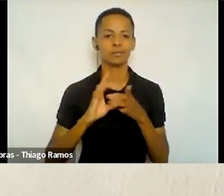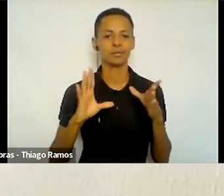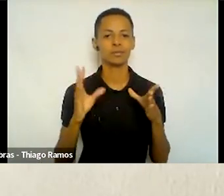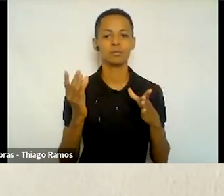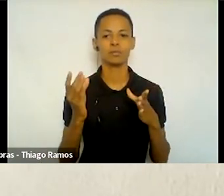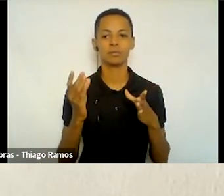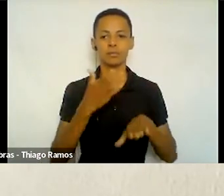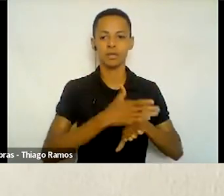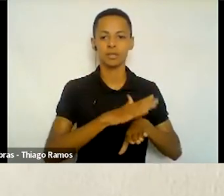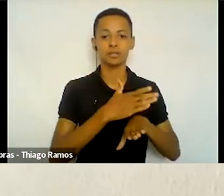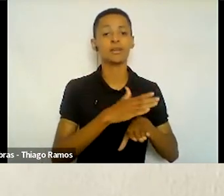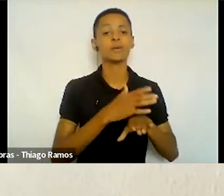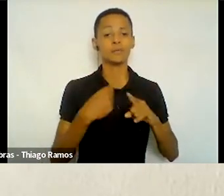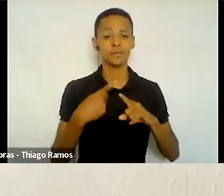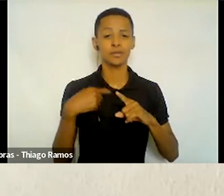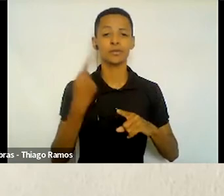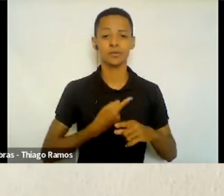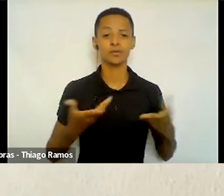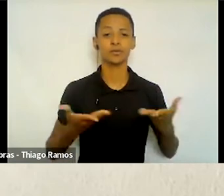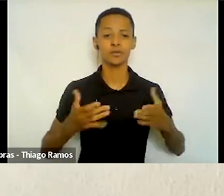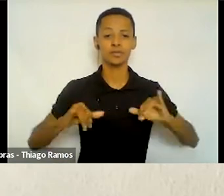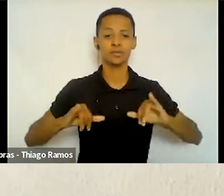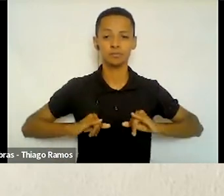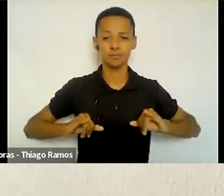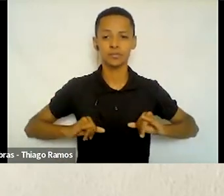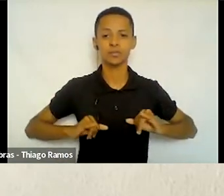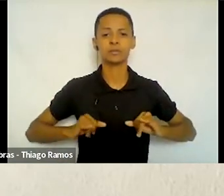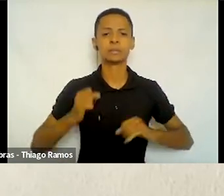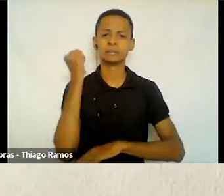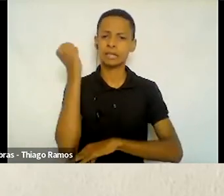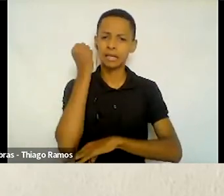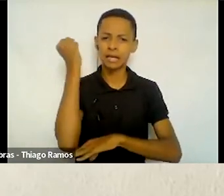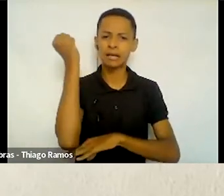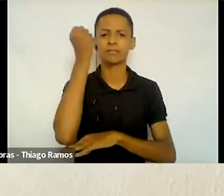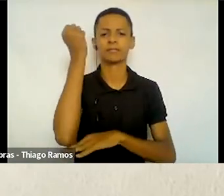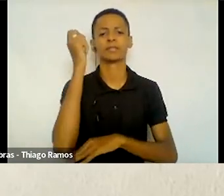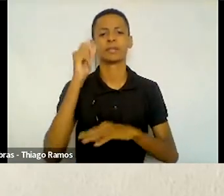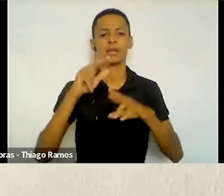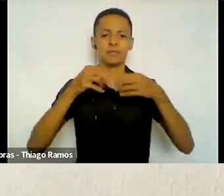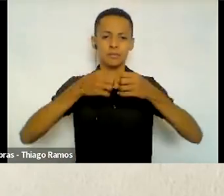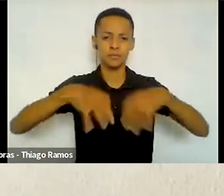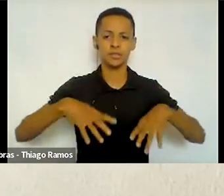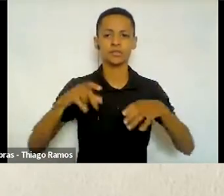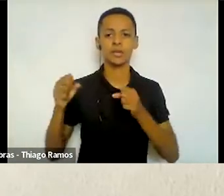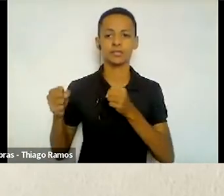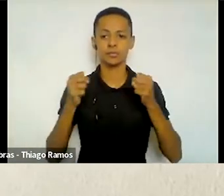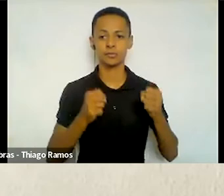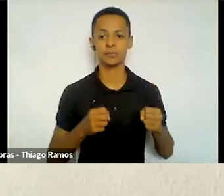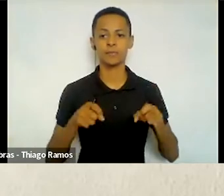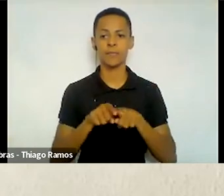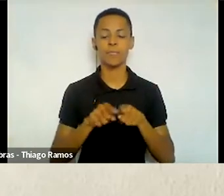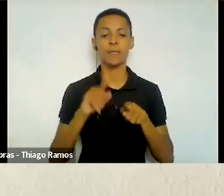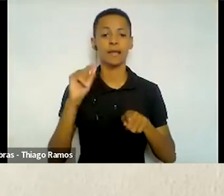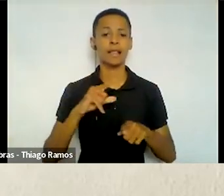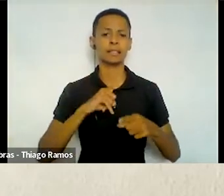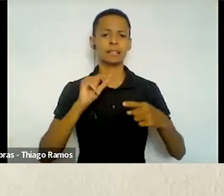esteja hoje sofrendo uma consequência grave, e aí a gente fala de poder, né? A gente fala de censura, mas a